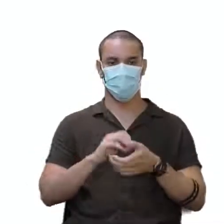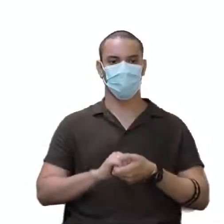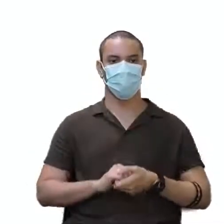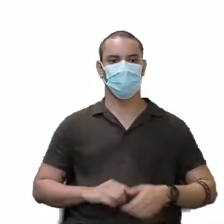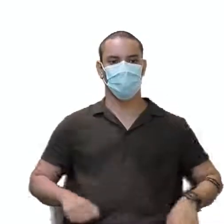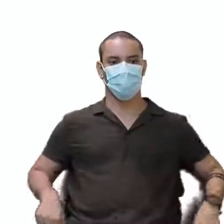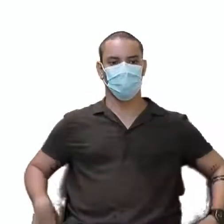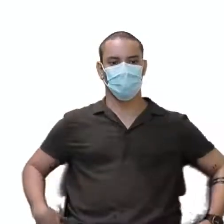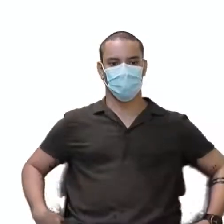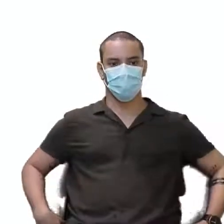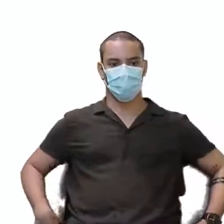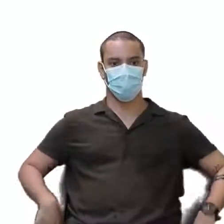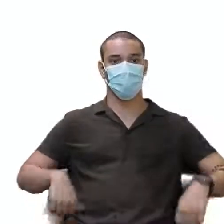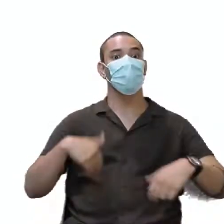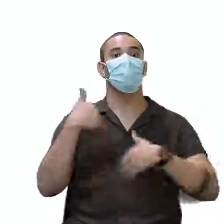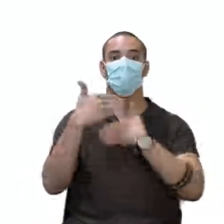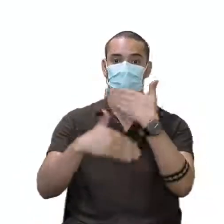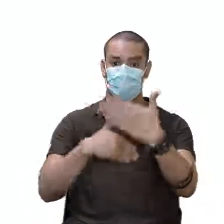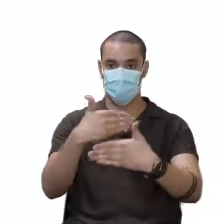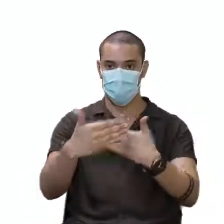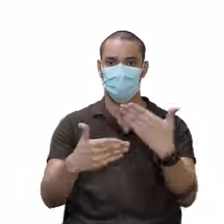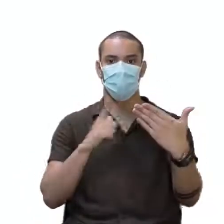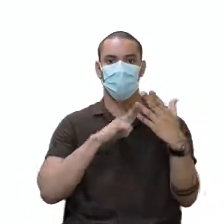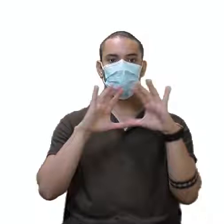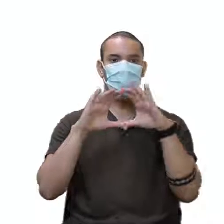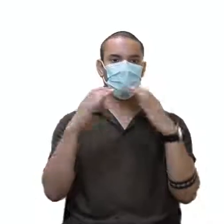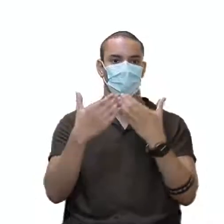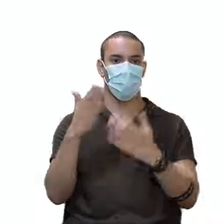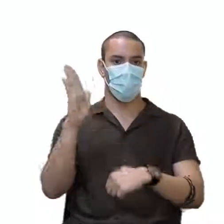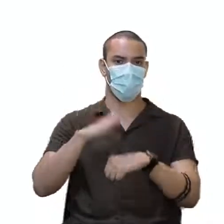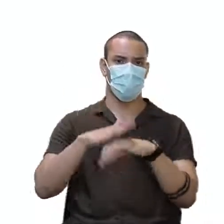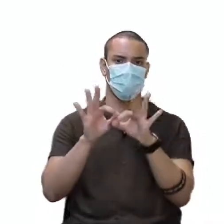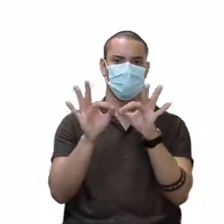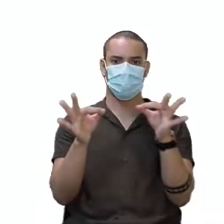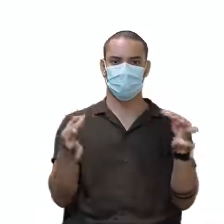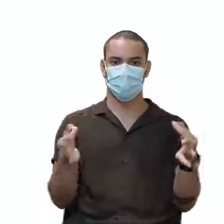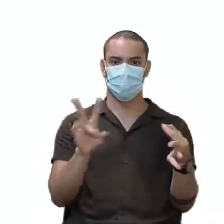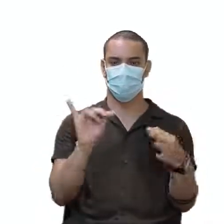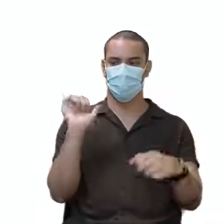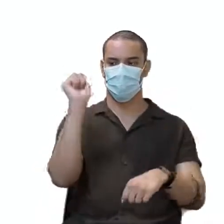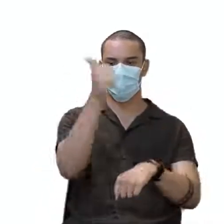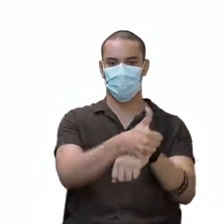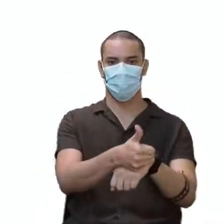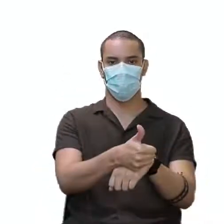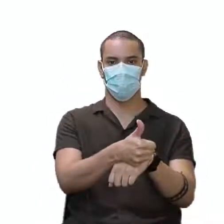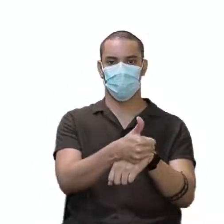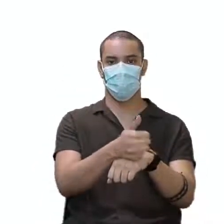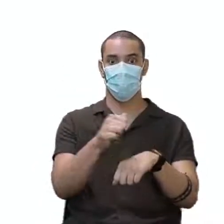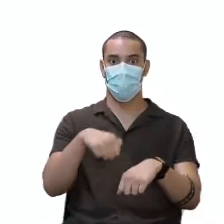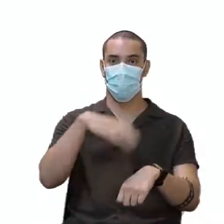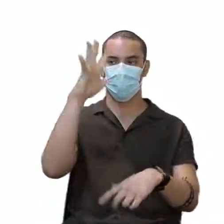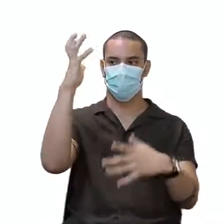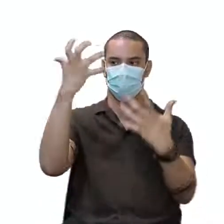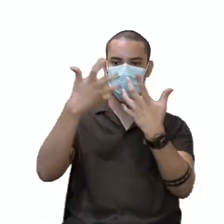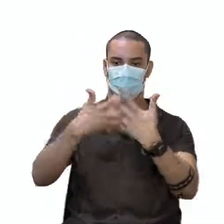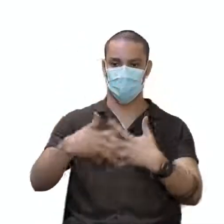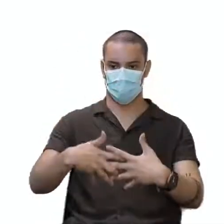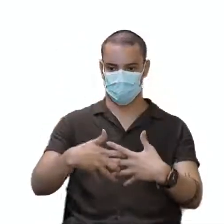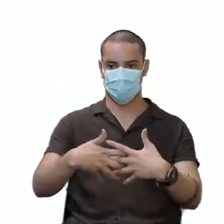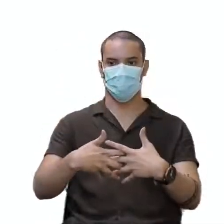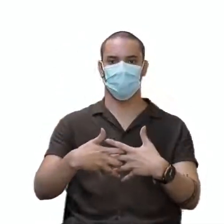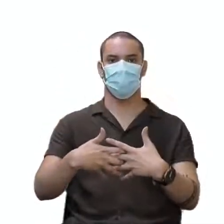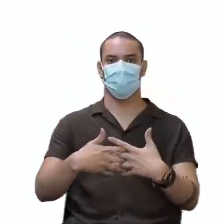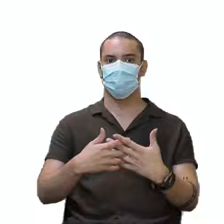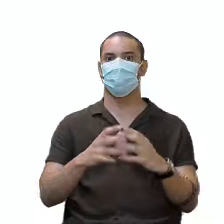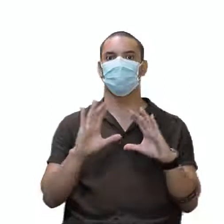lá. Durante a sucessão ecológica, as comunidades mais simples vão sendo substituídas por comunidades mais